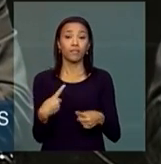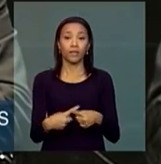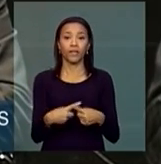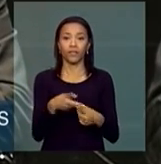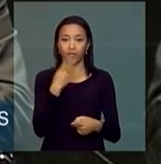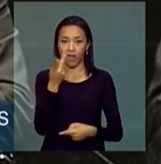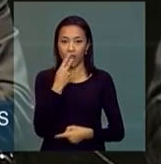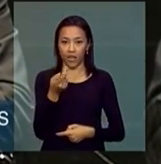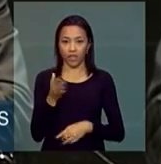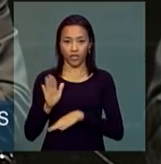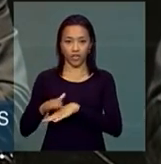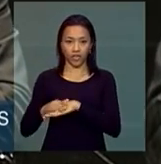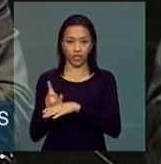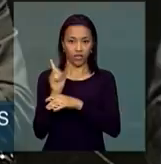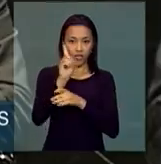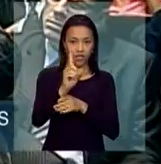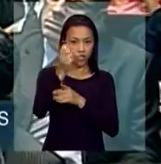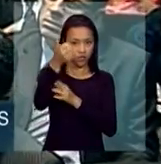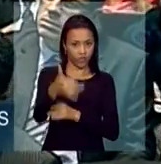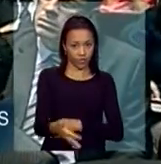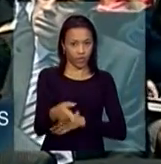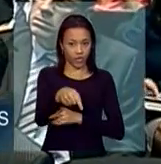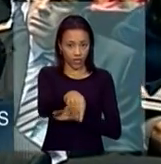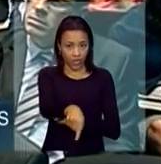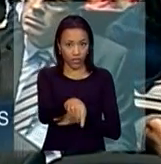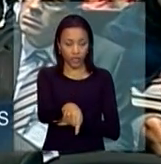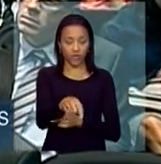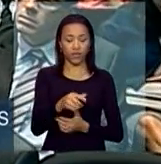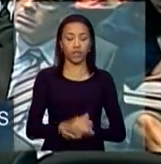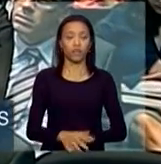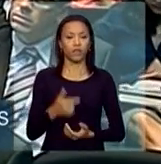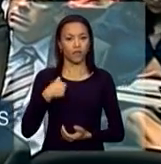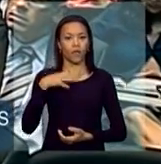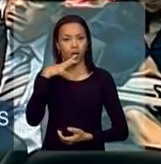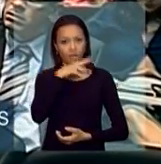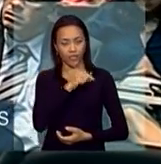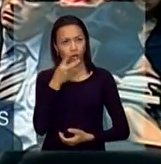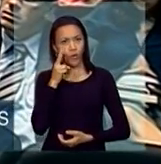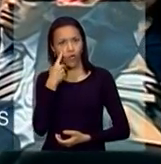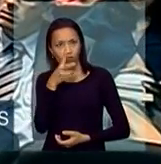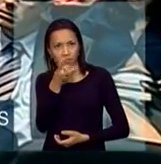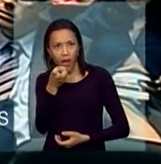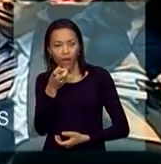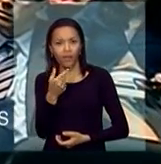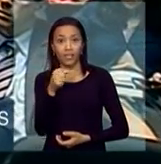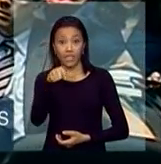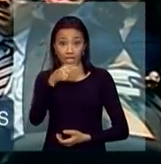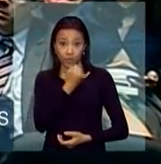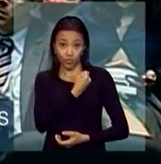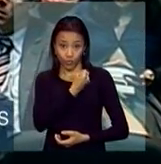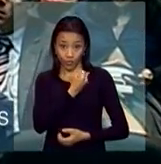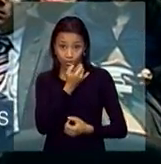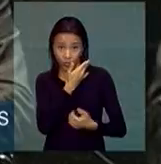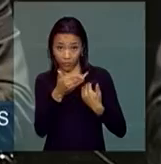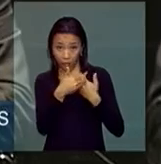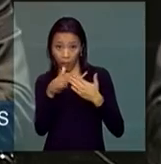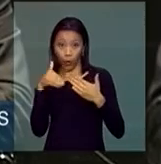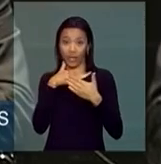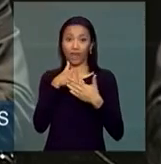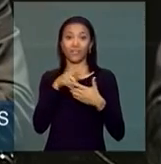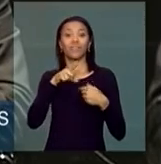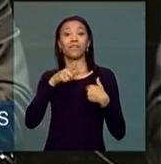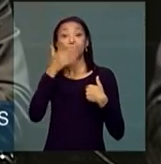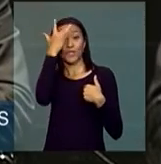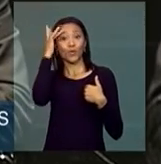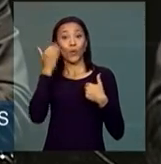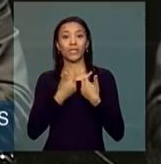que o Aito colocou no nosso, na nossa mensagem, que eu achei muito interessante, que atrás desses números tem as